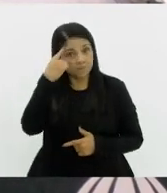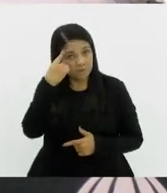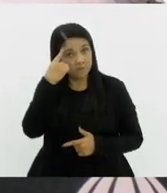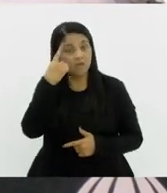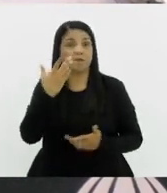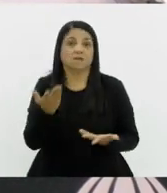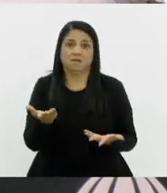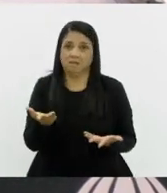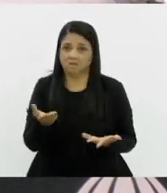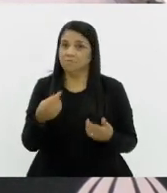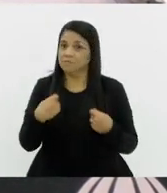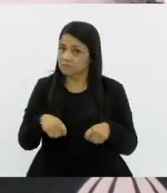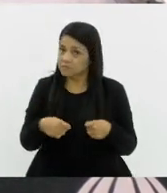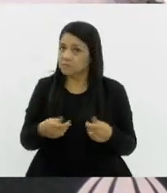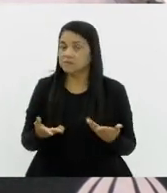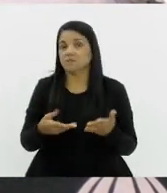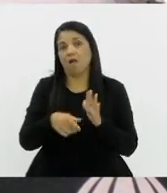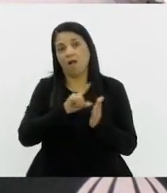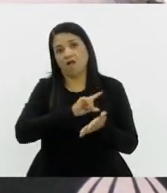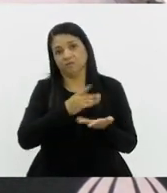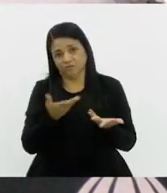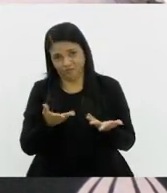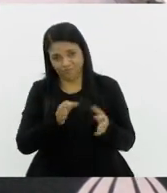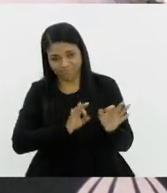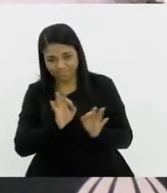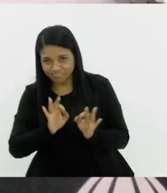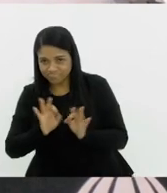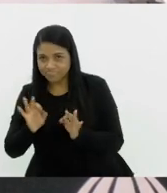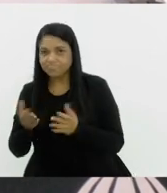tá? E aí,